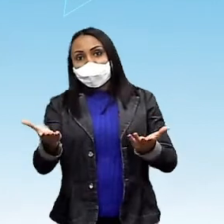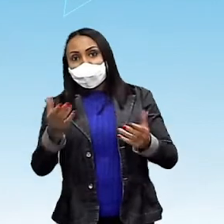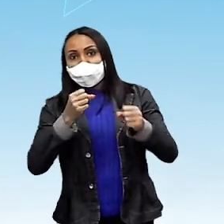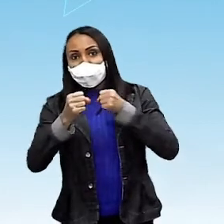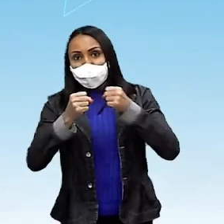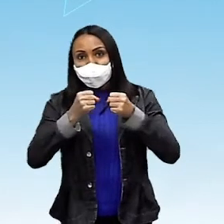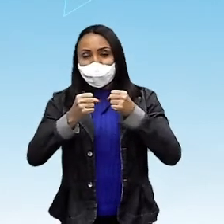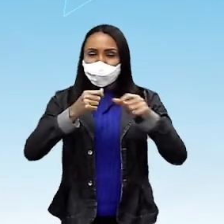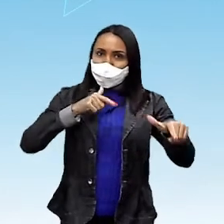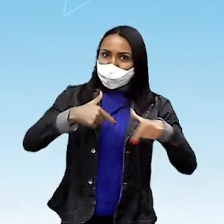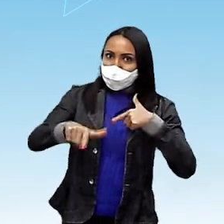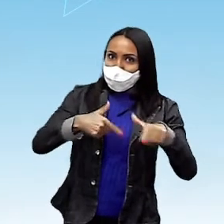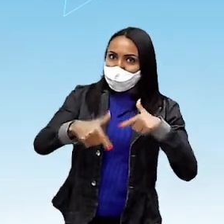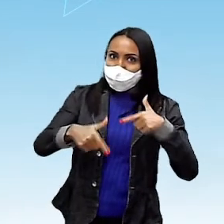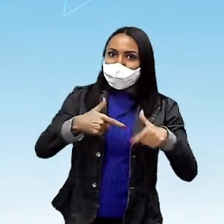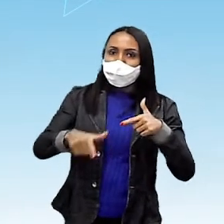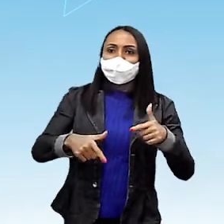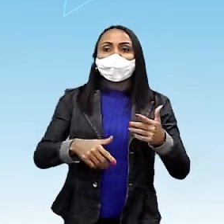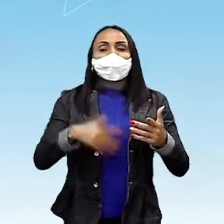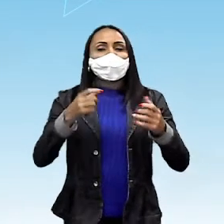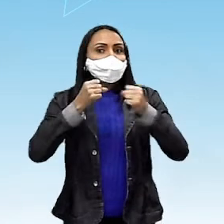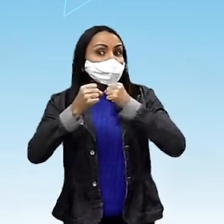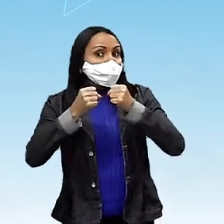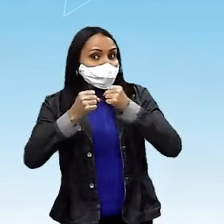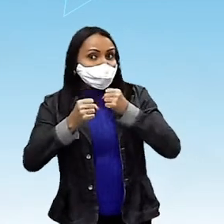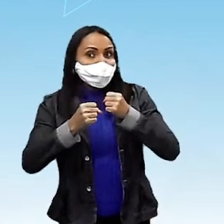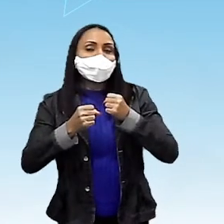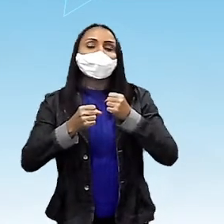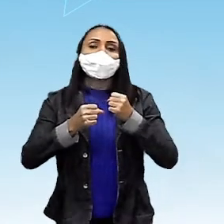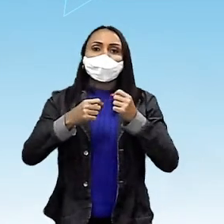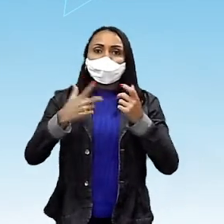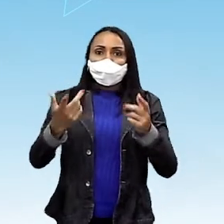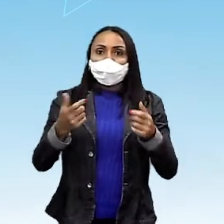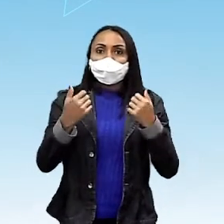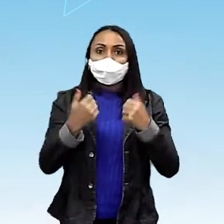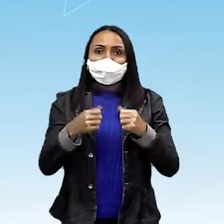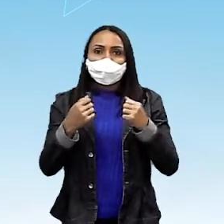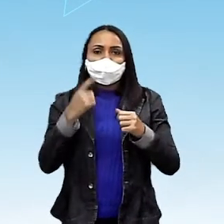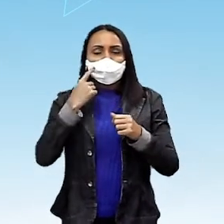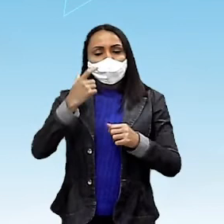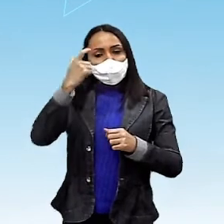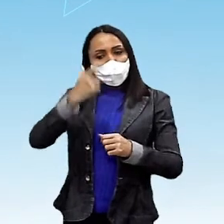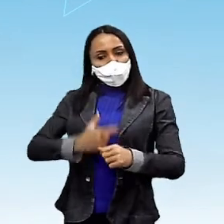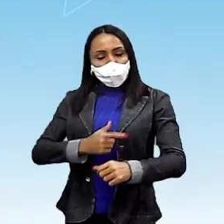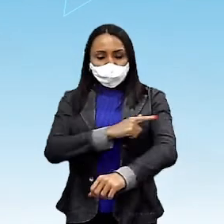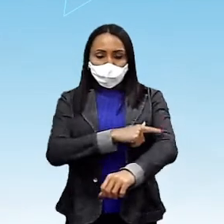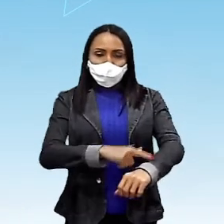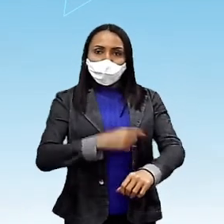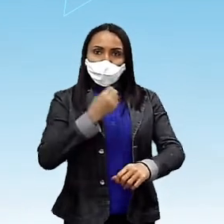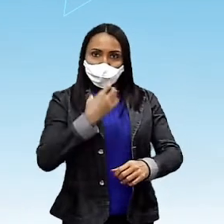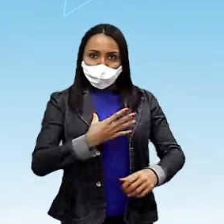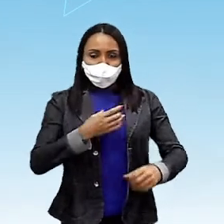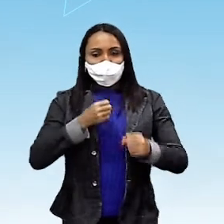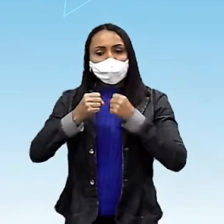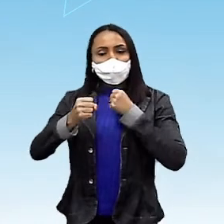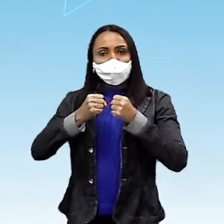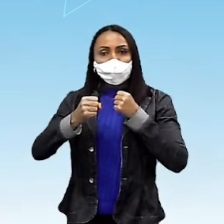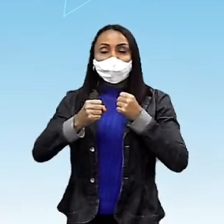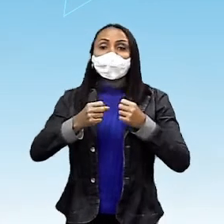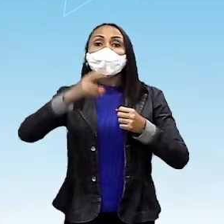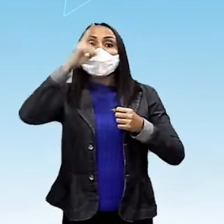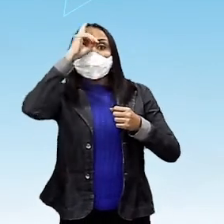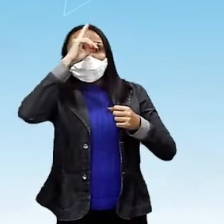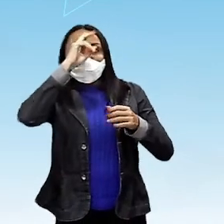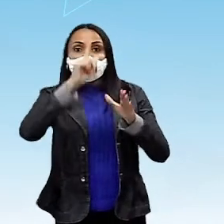um emprego ou outra questão e devem se o quê? Se comportar bem em uma entrevista. E lembrar que é